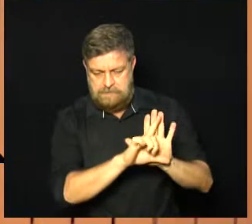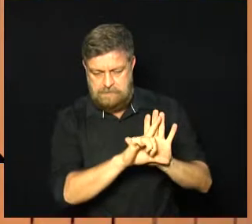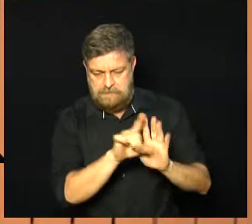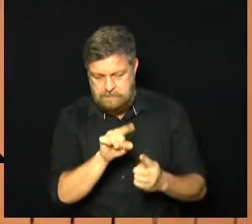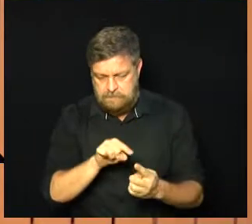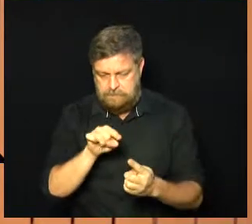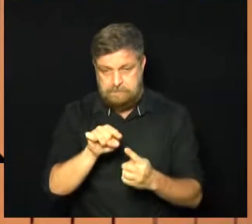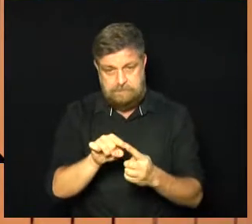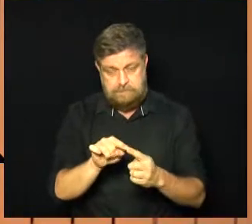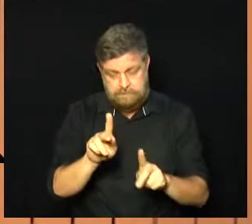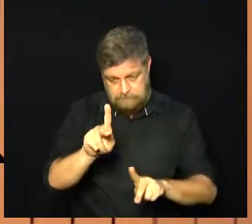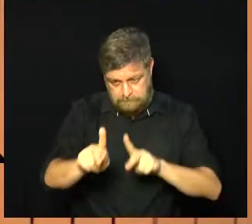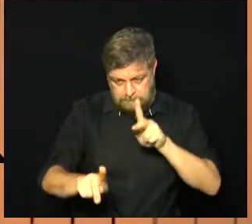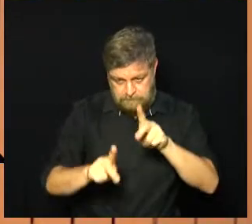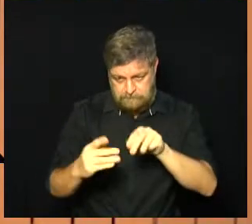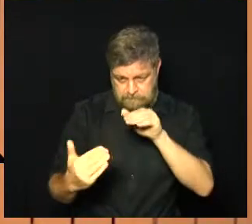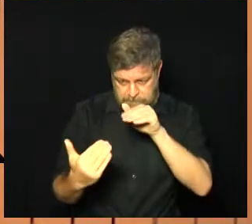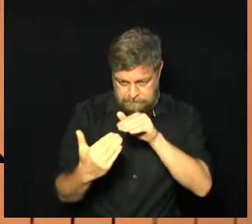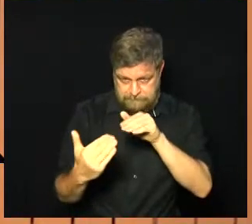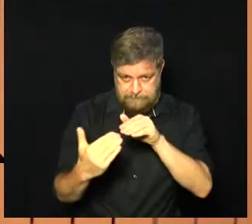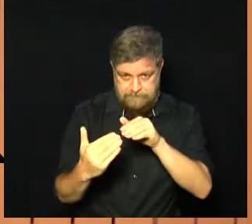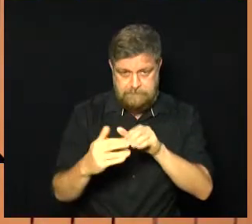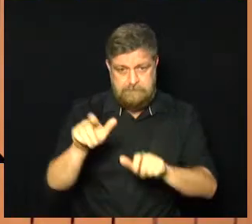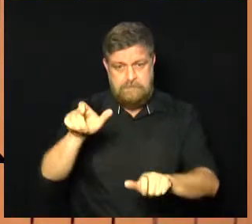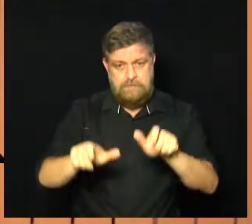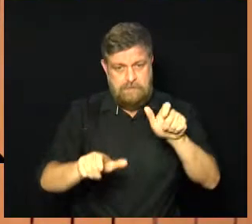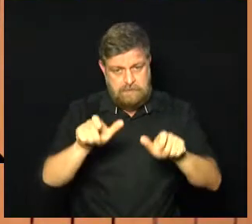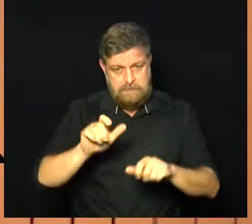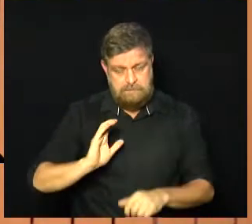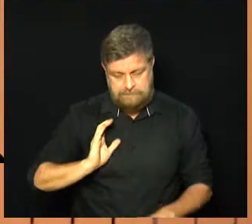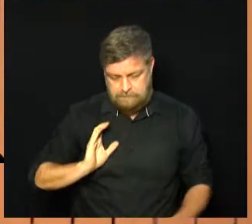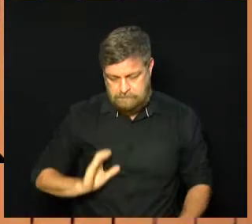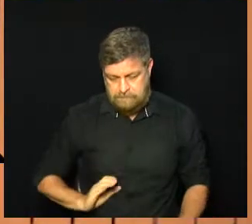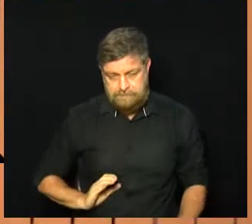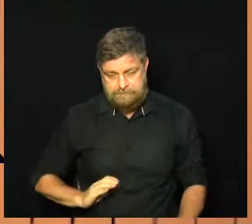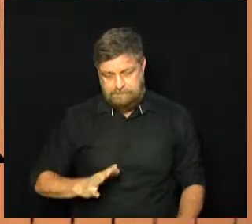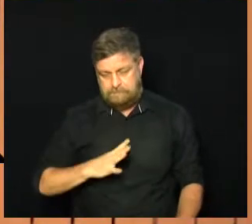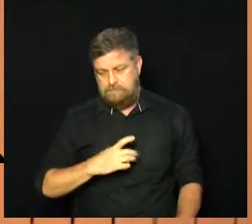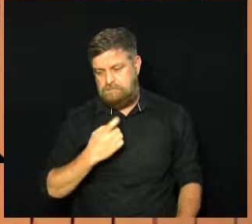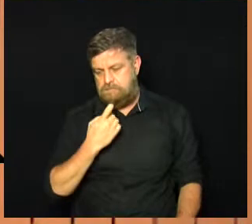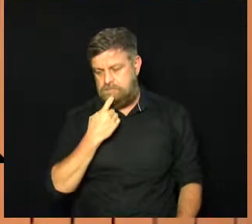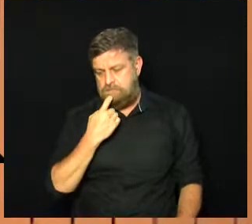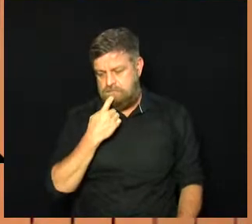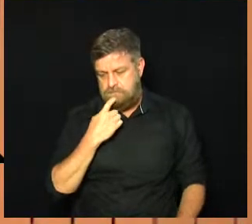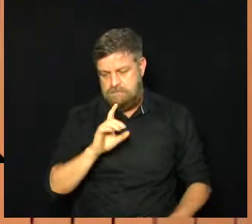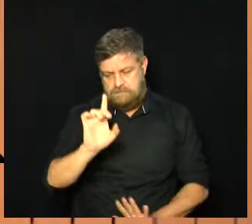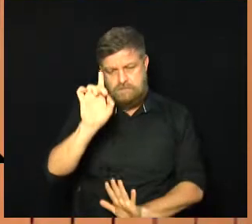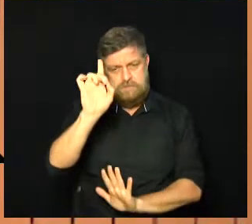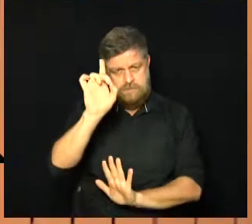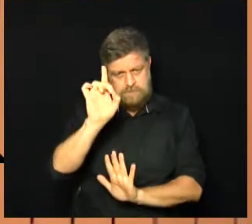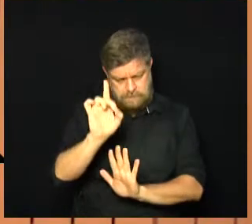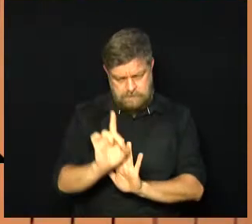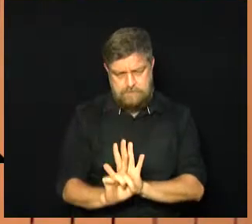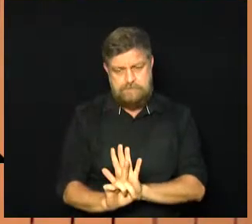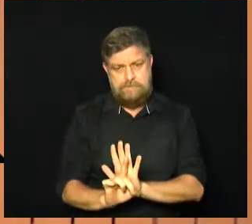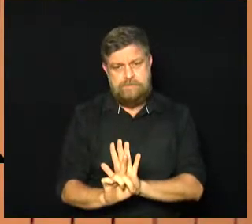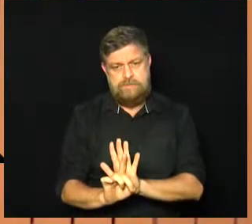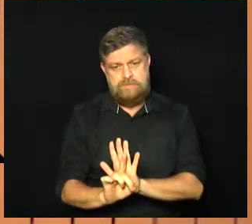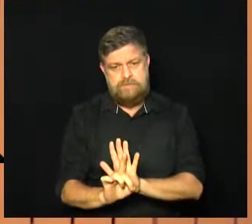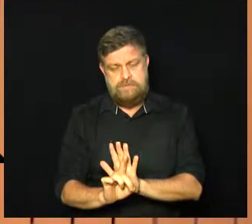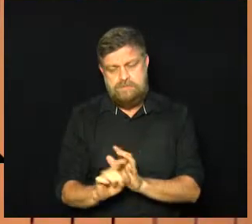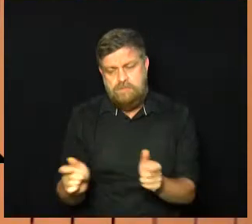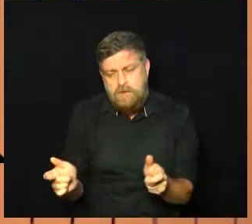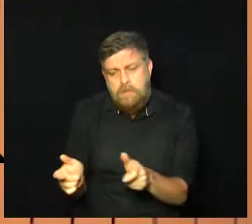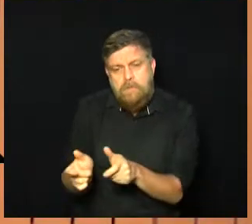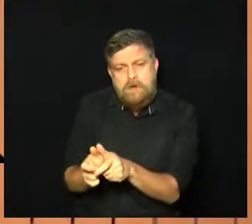a participação dos nossos munícipes na forma plena dos seus direitos das